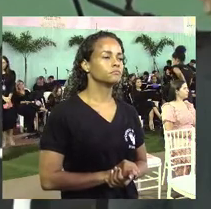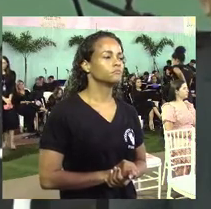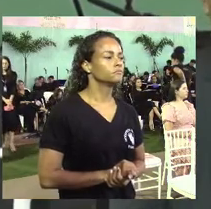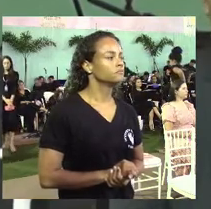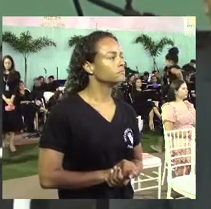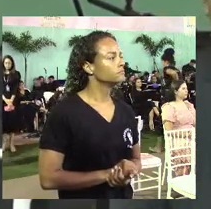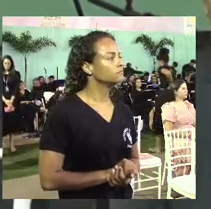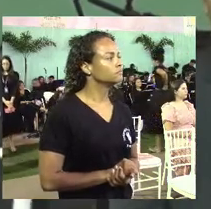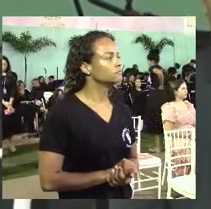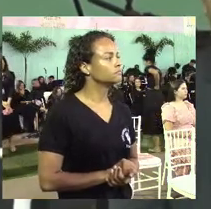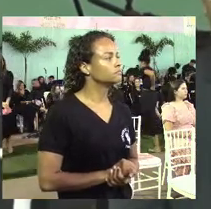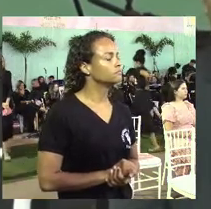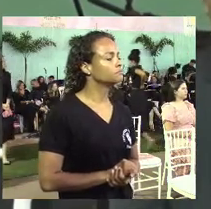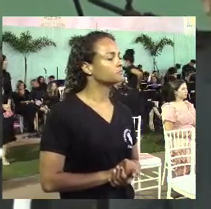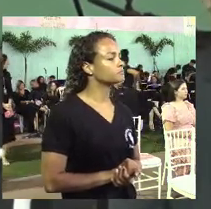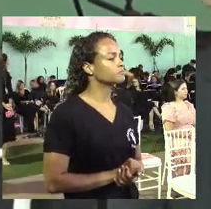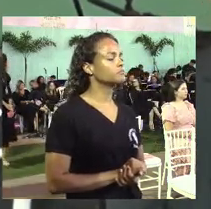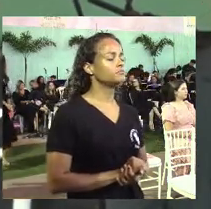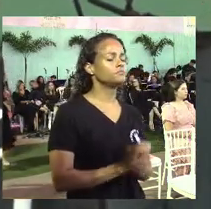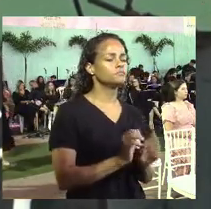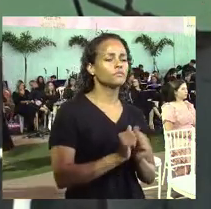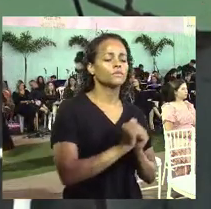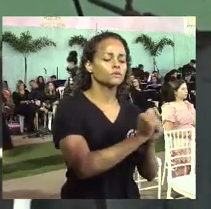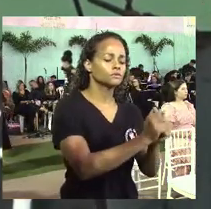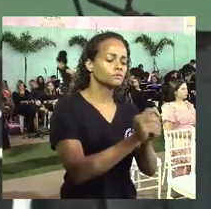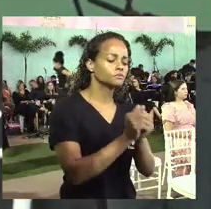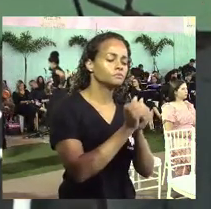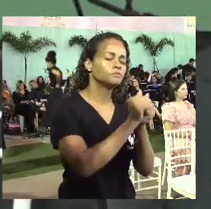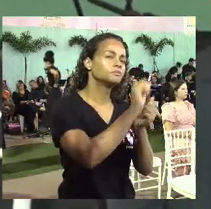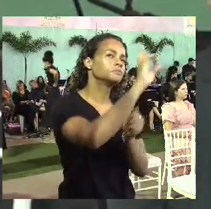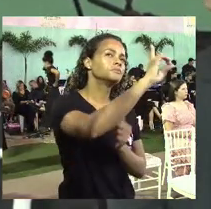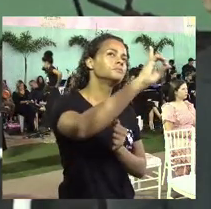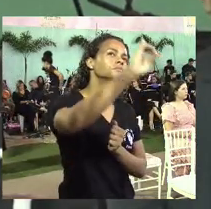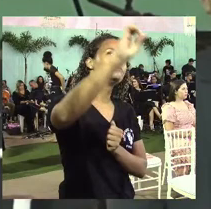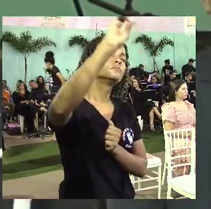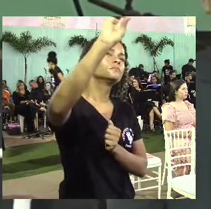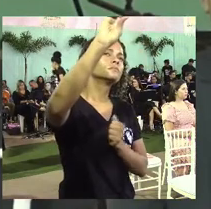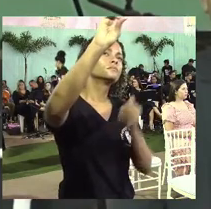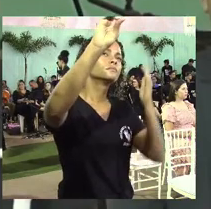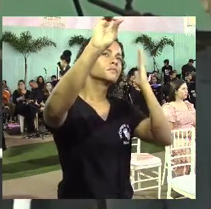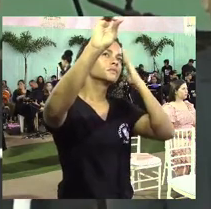contigo eu sei que posso ir além